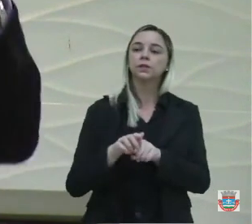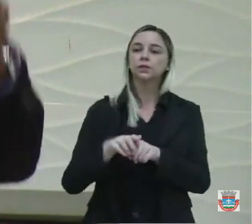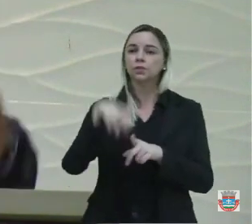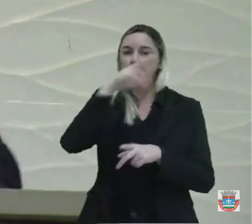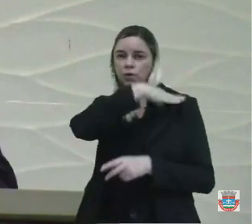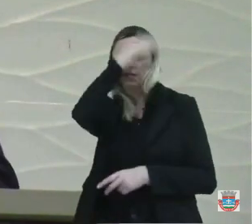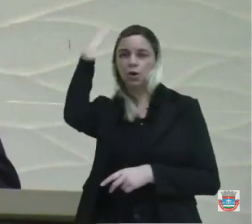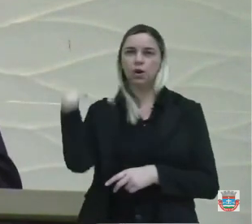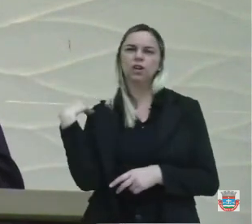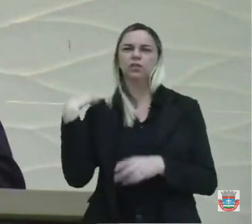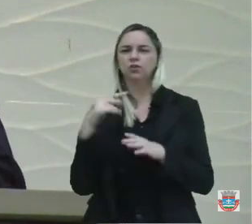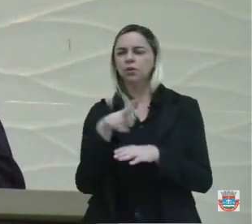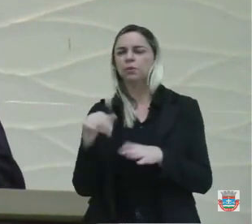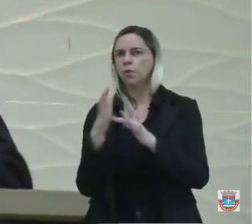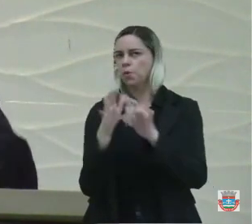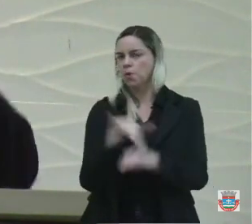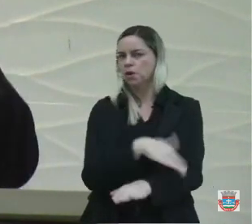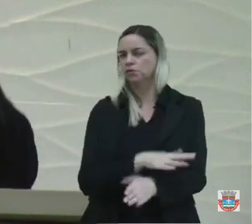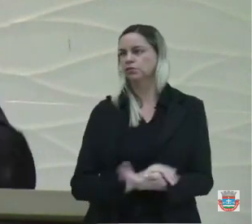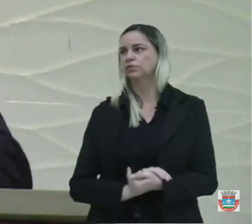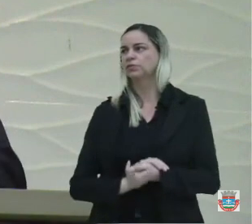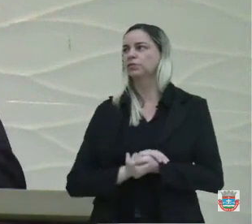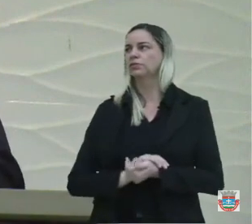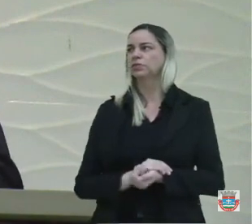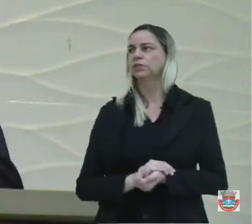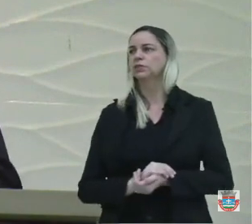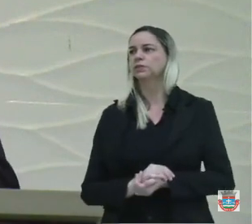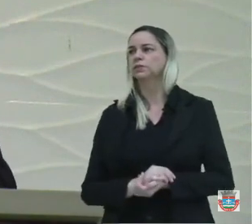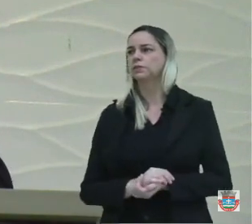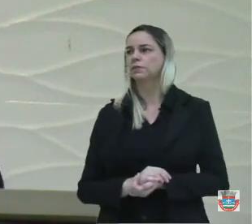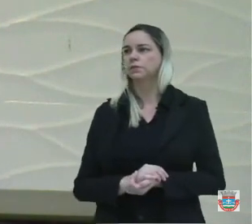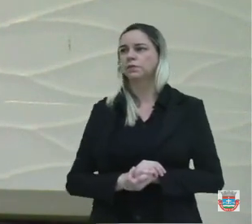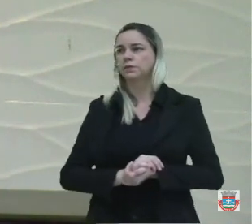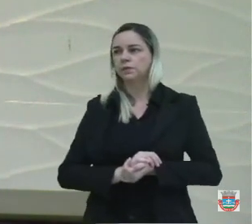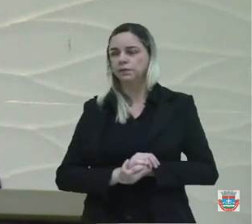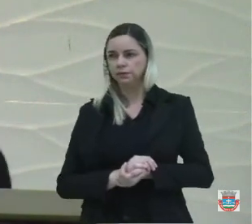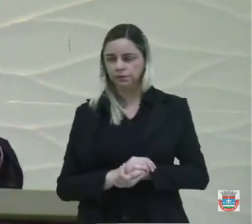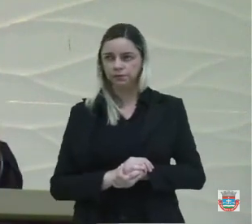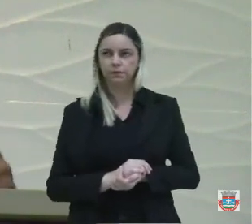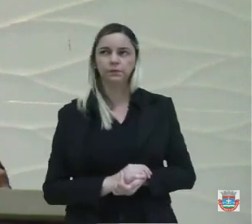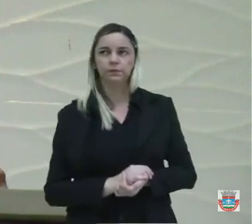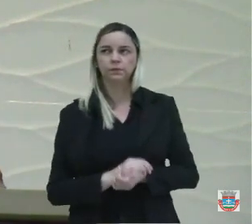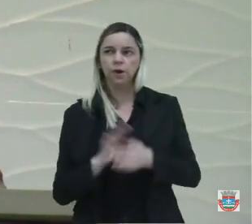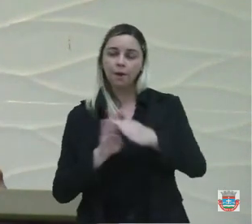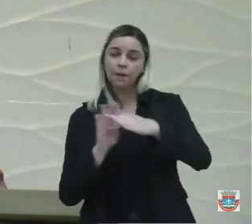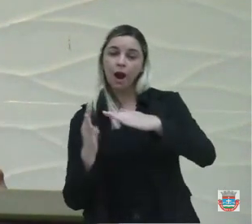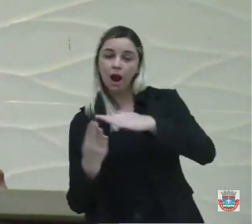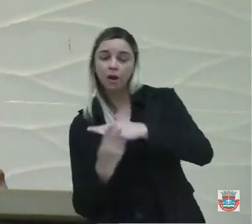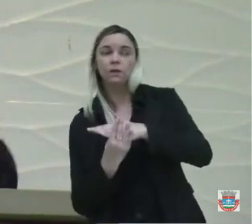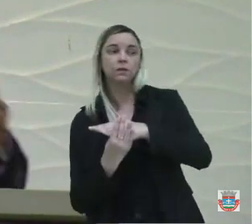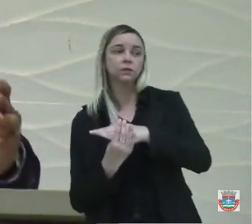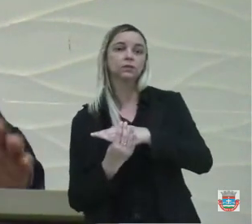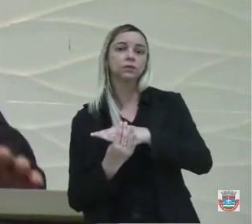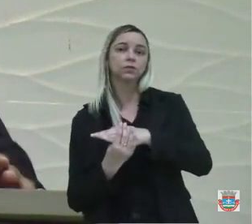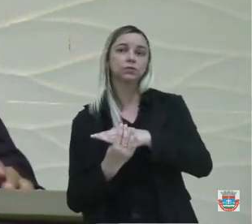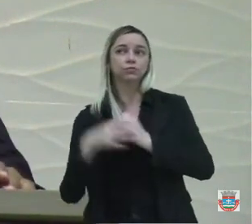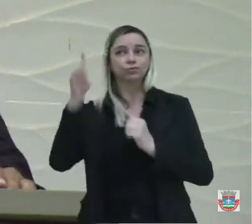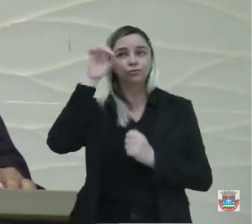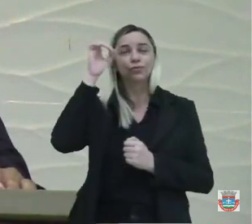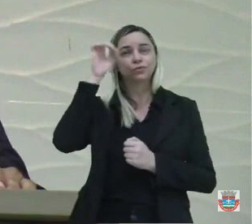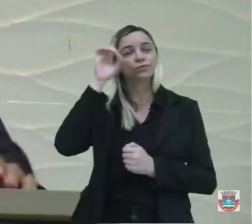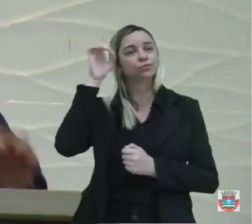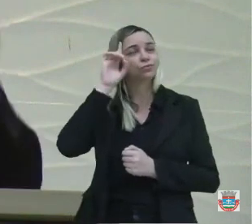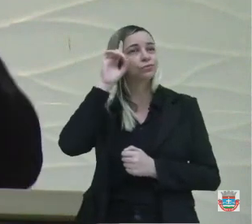entre o Jesus Nazareno e o Alto Santiago. Aquele bairro ali, todo dia eu sou